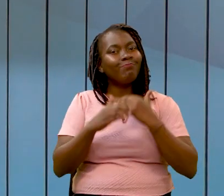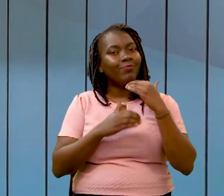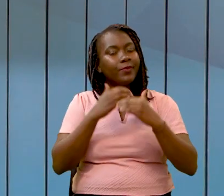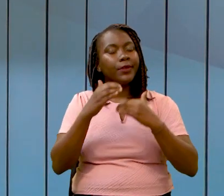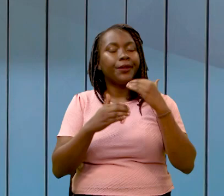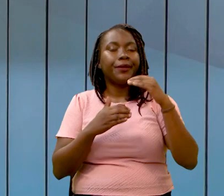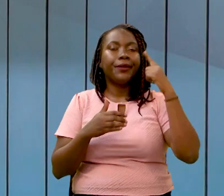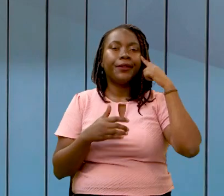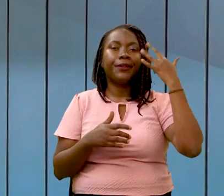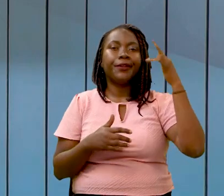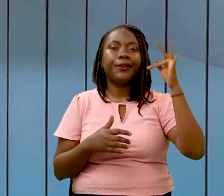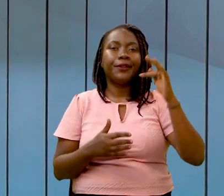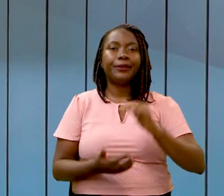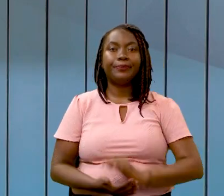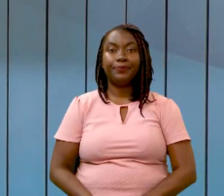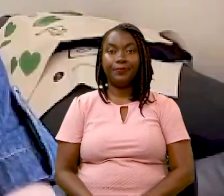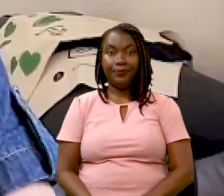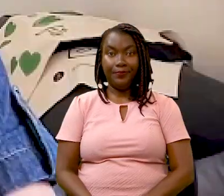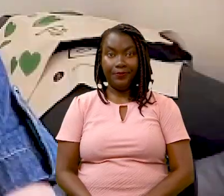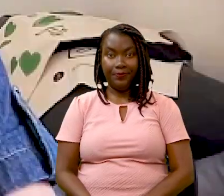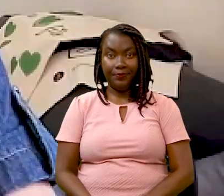aí as crises de enxaqueca?